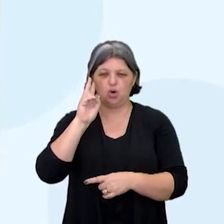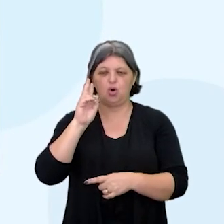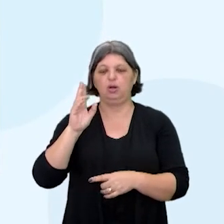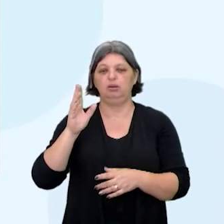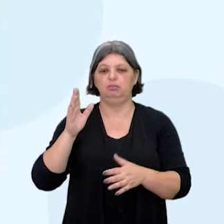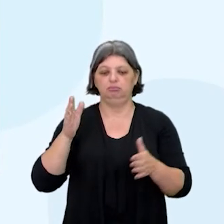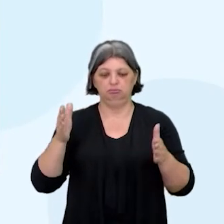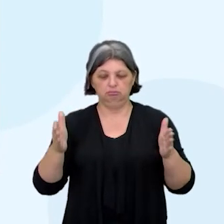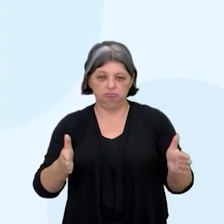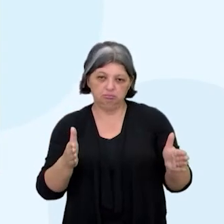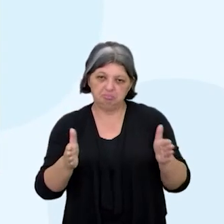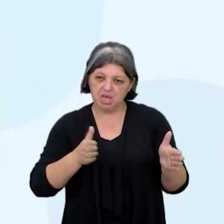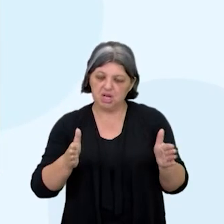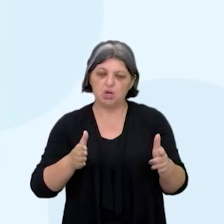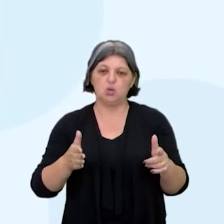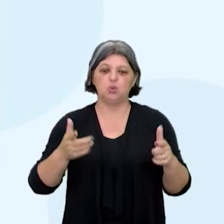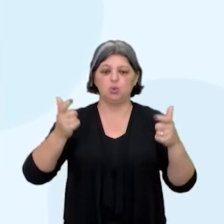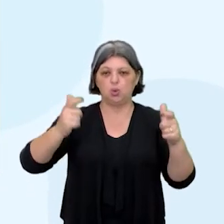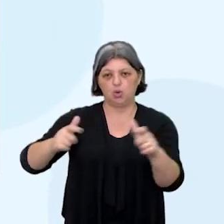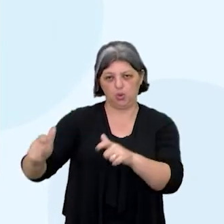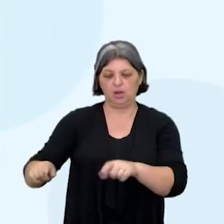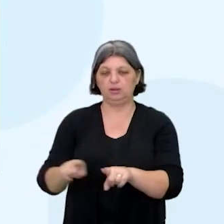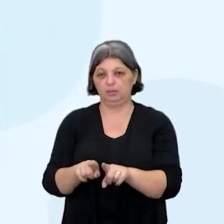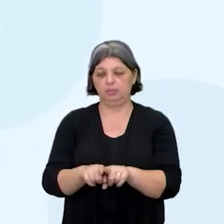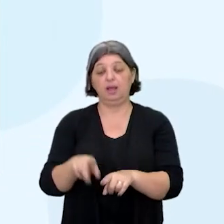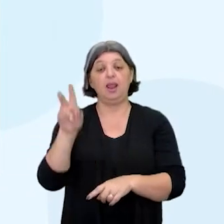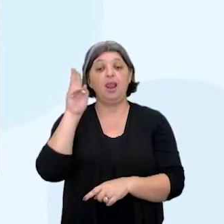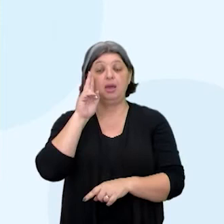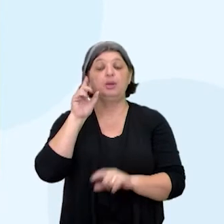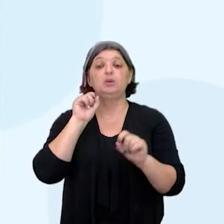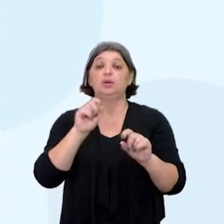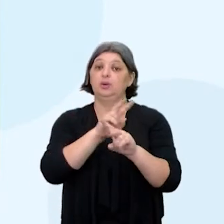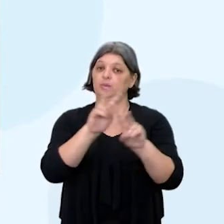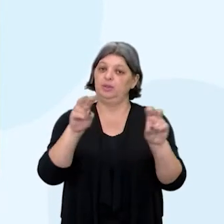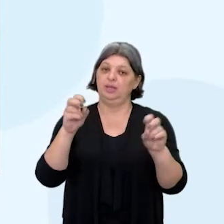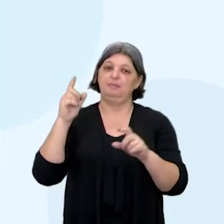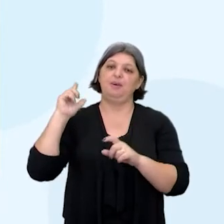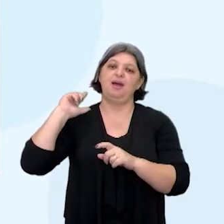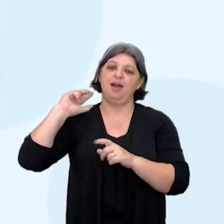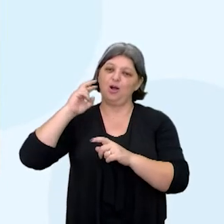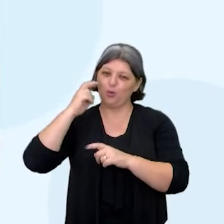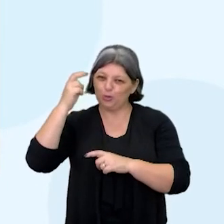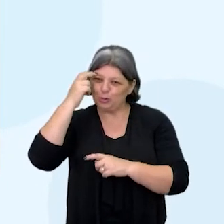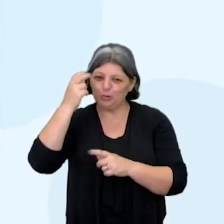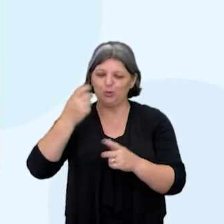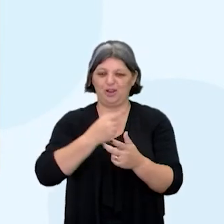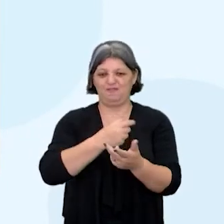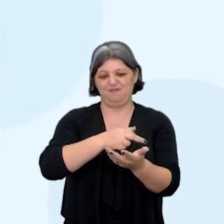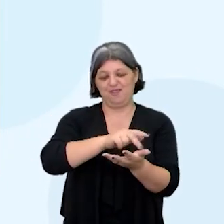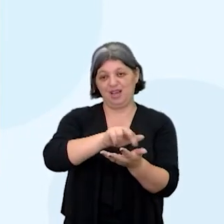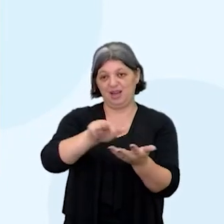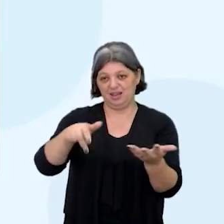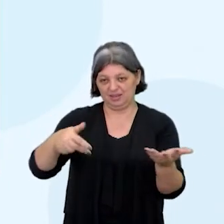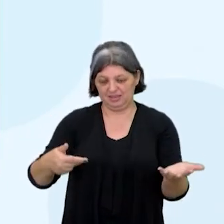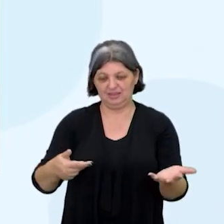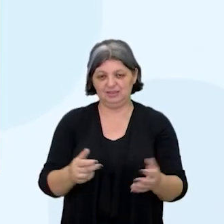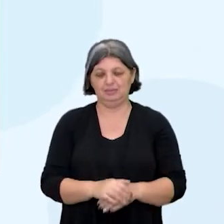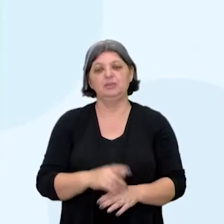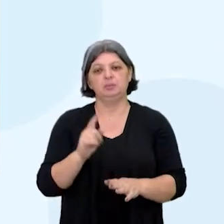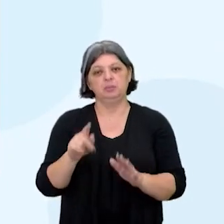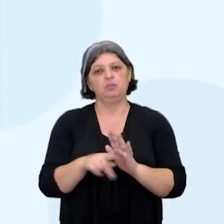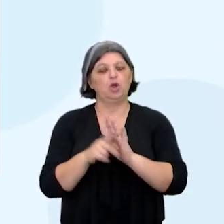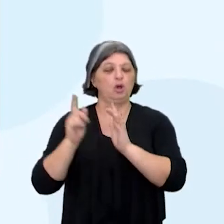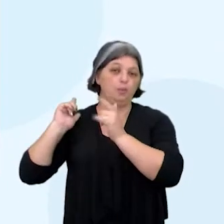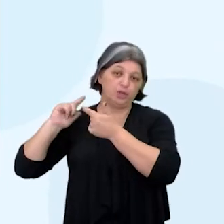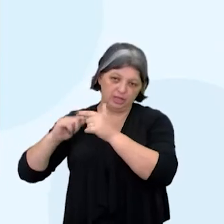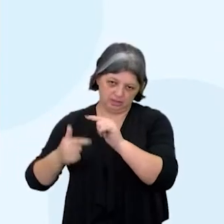e lugares. Então, lembrando que nós estamos falando de culturas. Então, culturas que nós falamos que são as